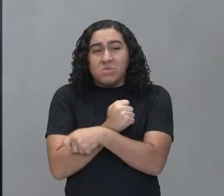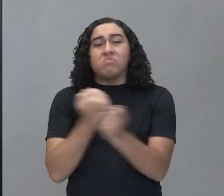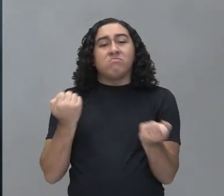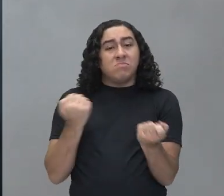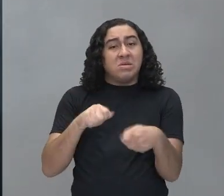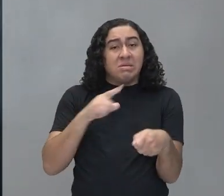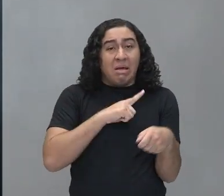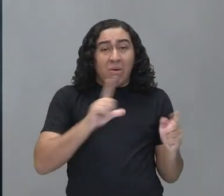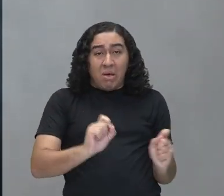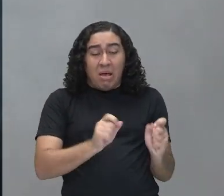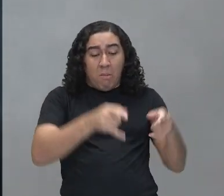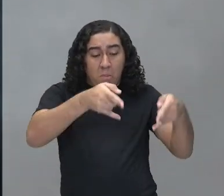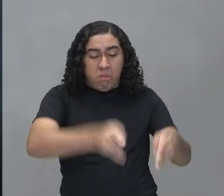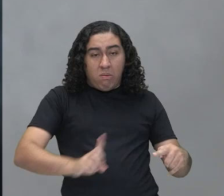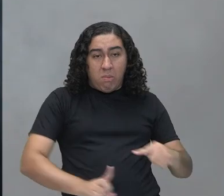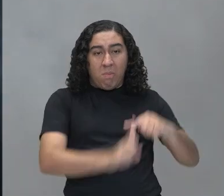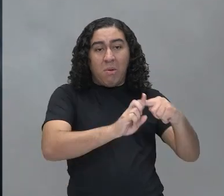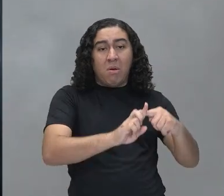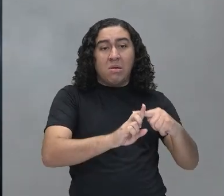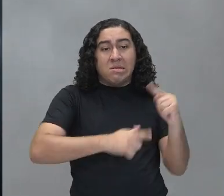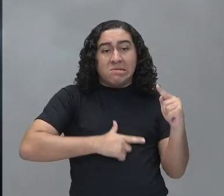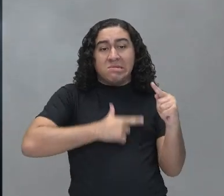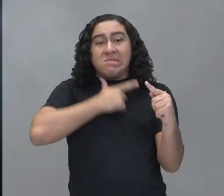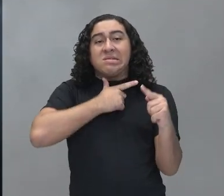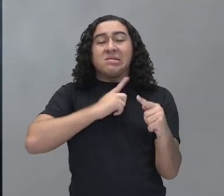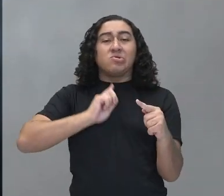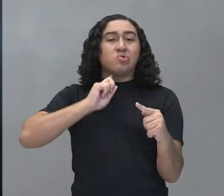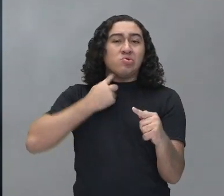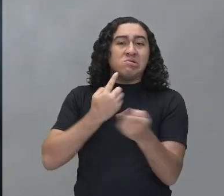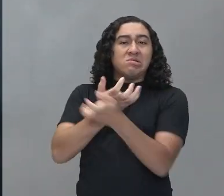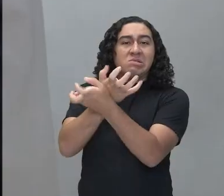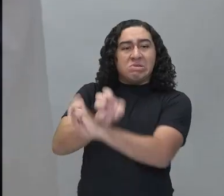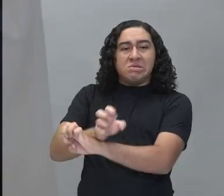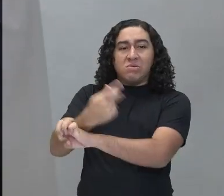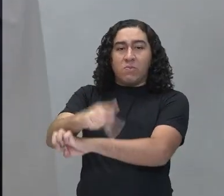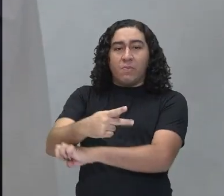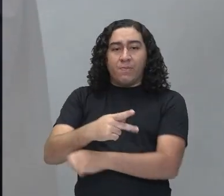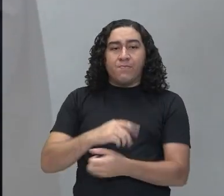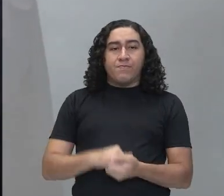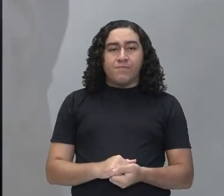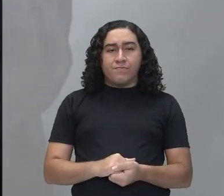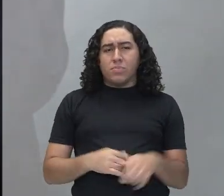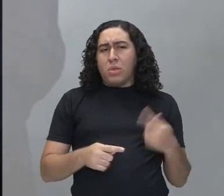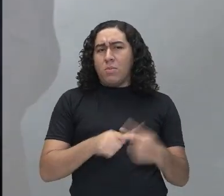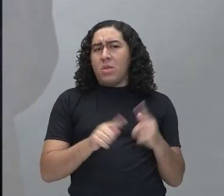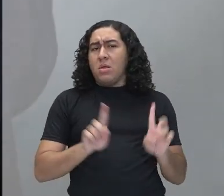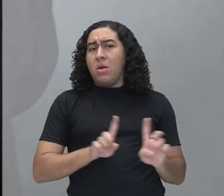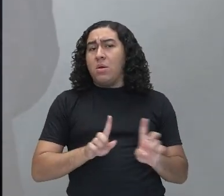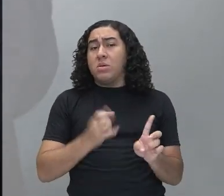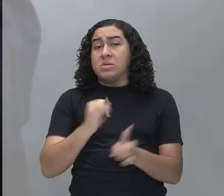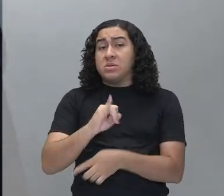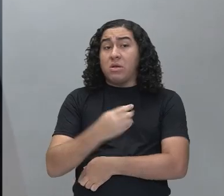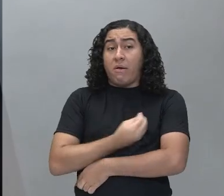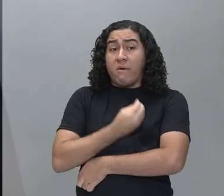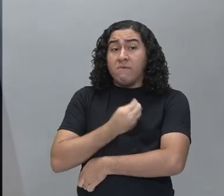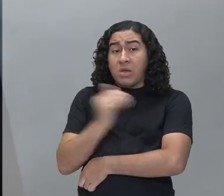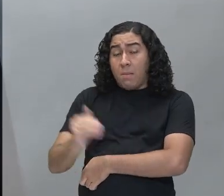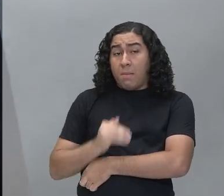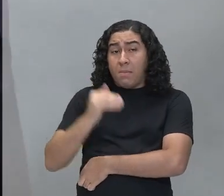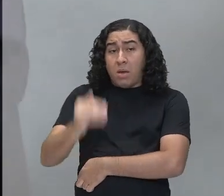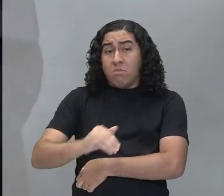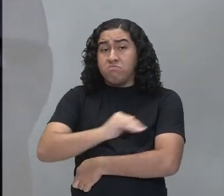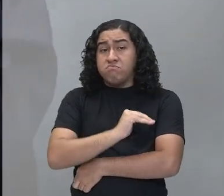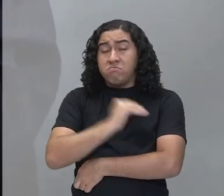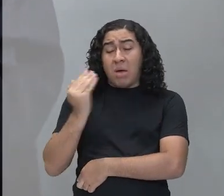terra e, ébria folgando, profanar teus ossos. E por que não, se no correr da vida tanto